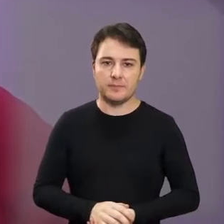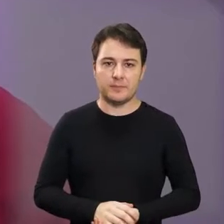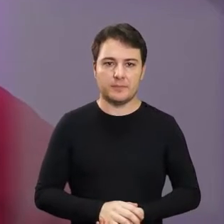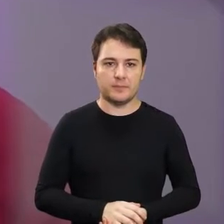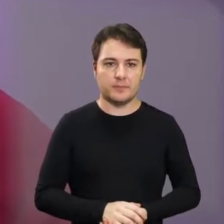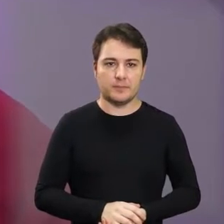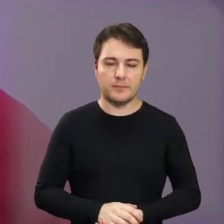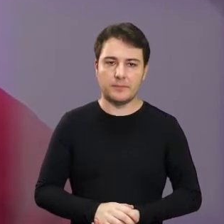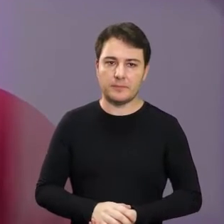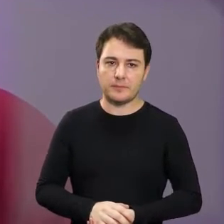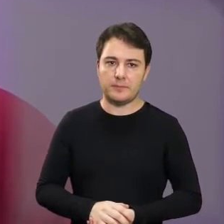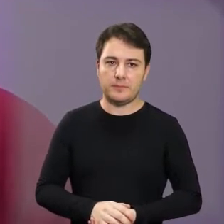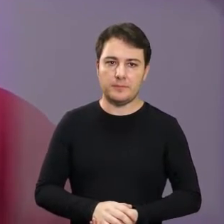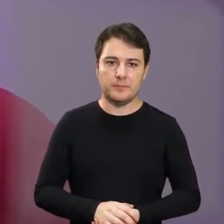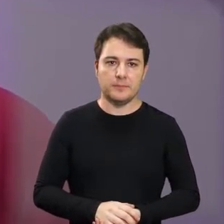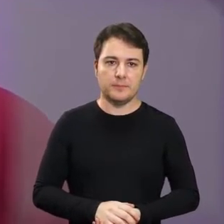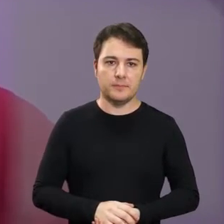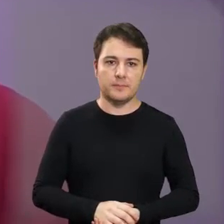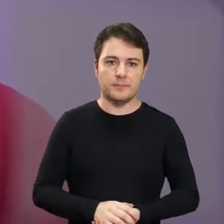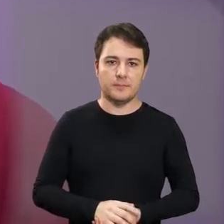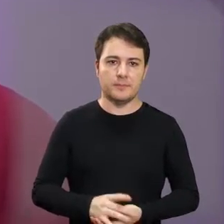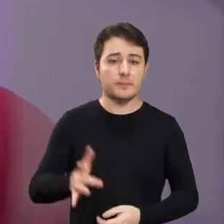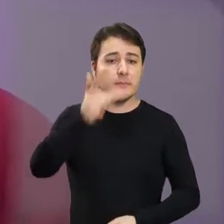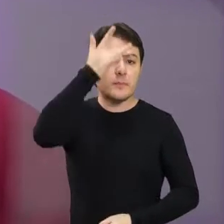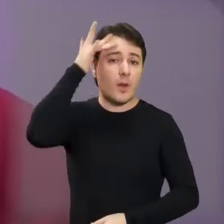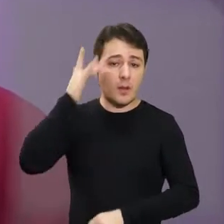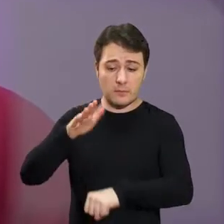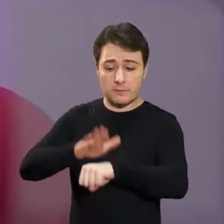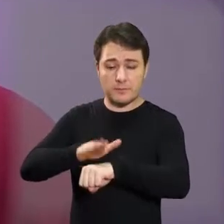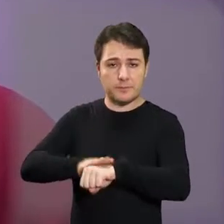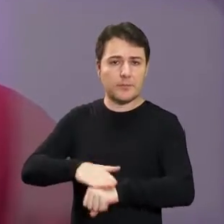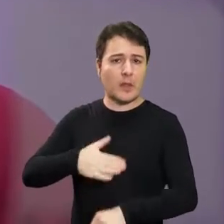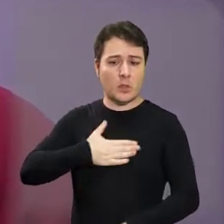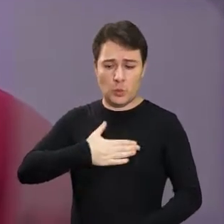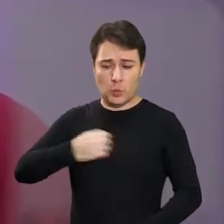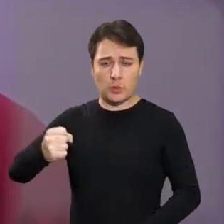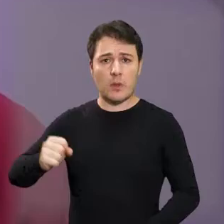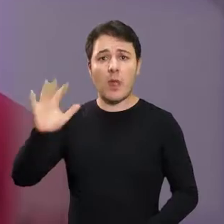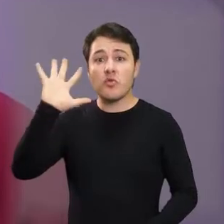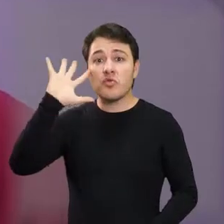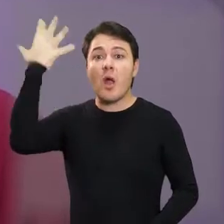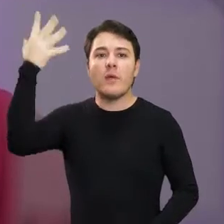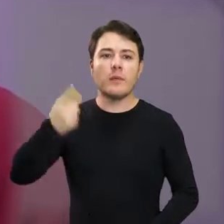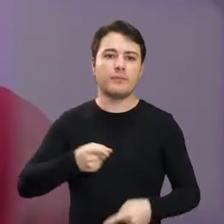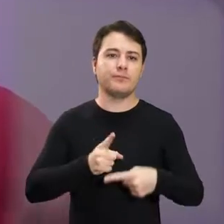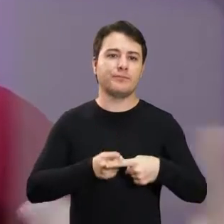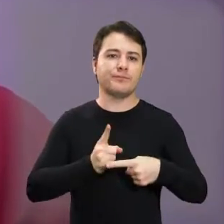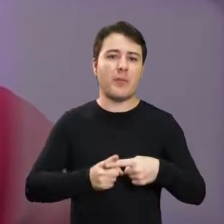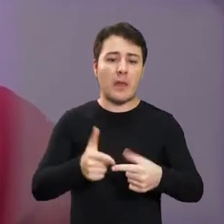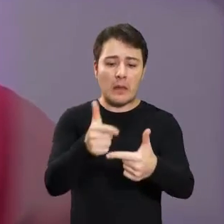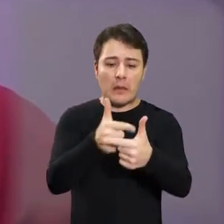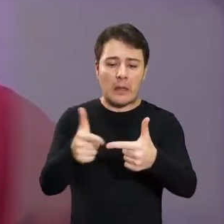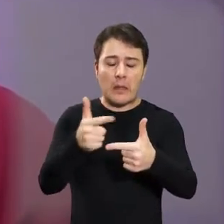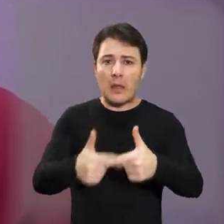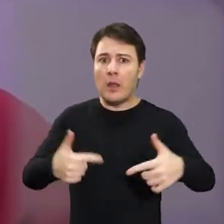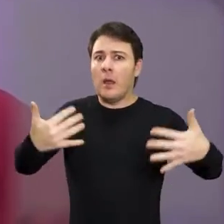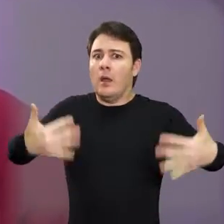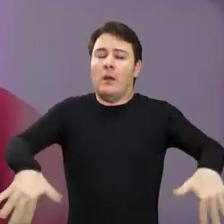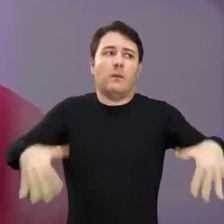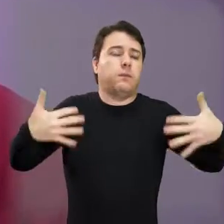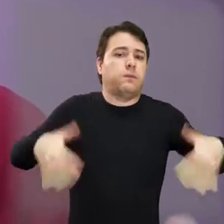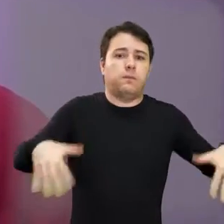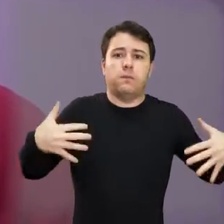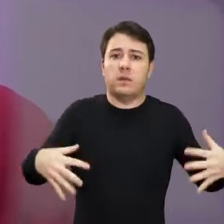nosso senso comum. As pessoas eventualmente pensam ou cometem suicídio como a aparente única